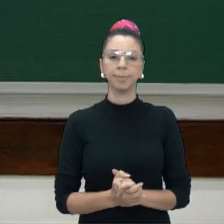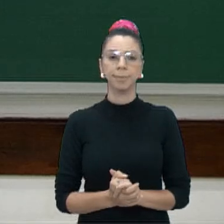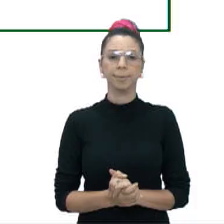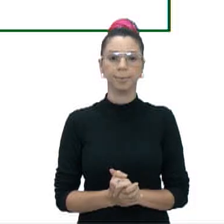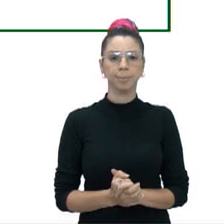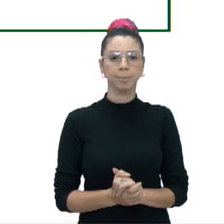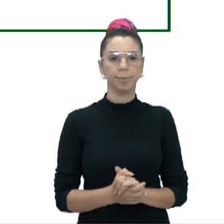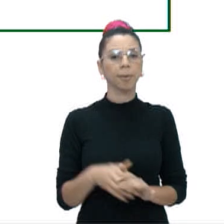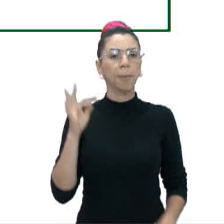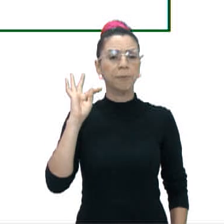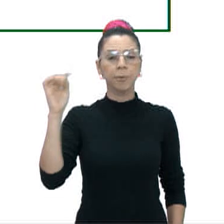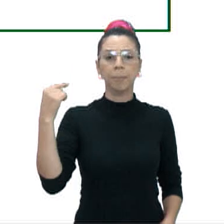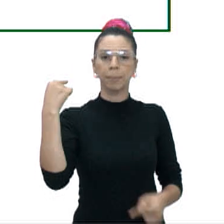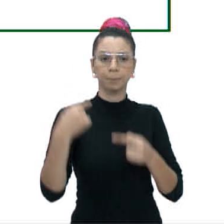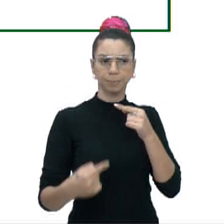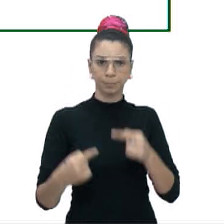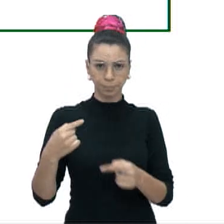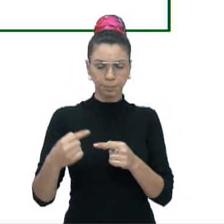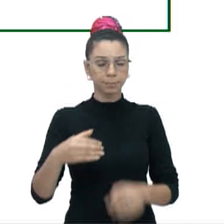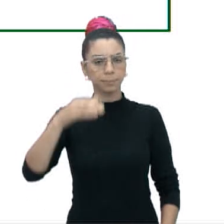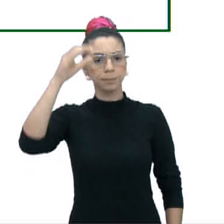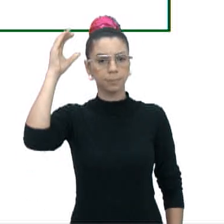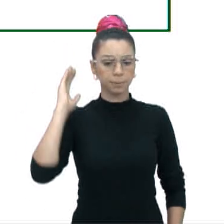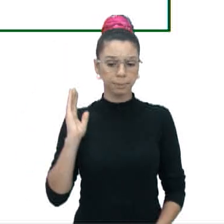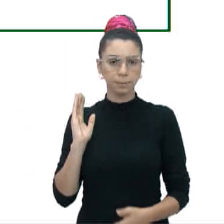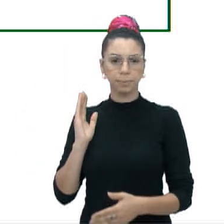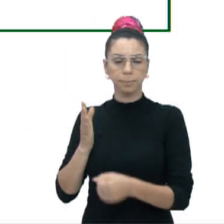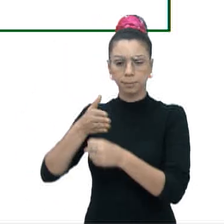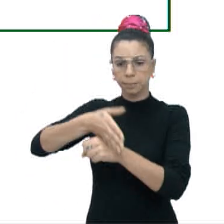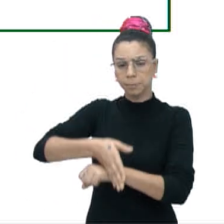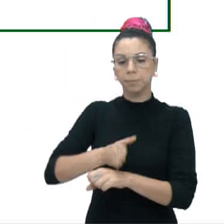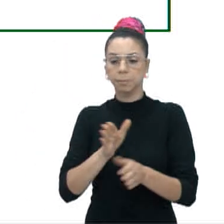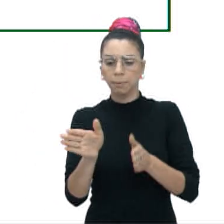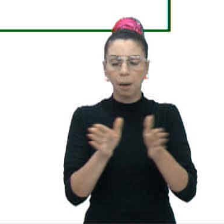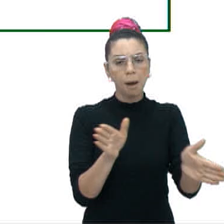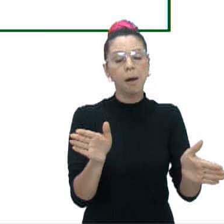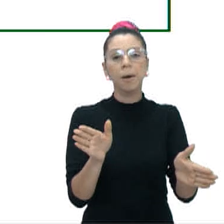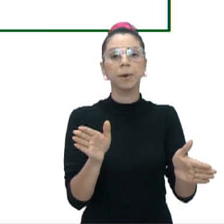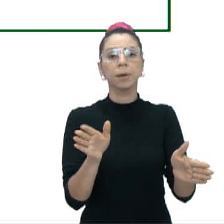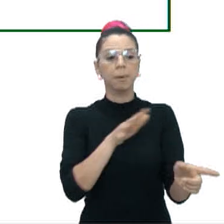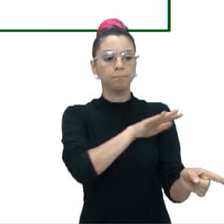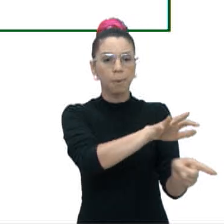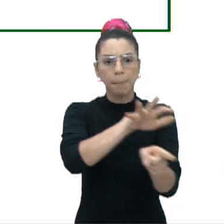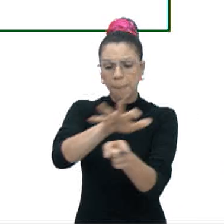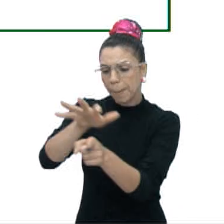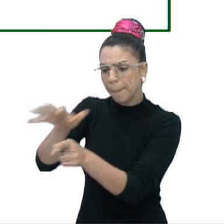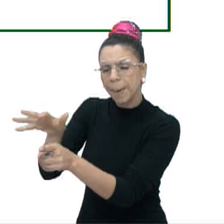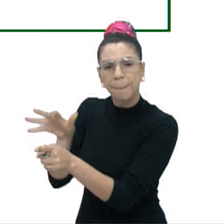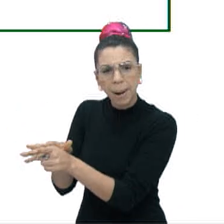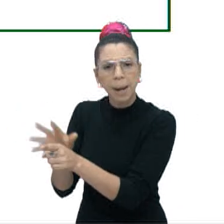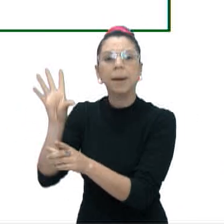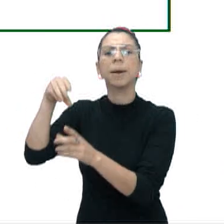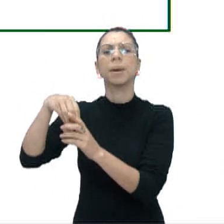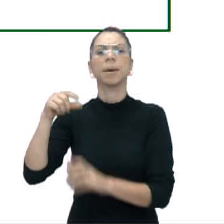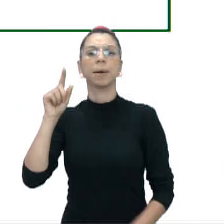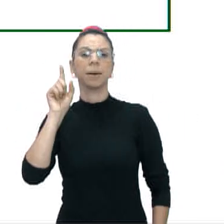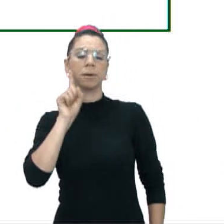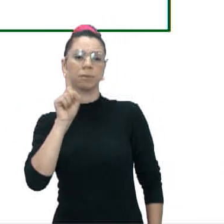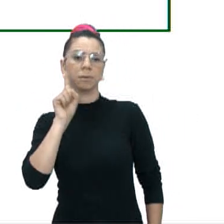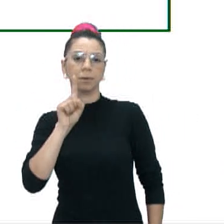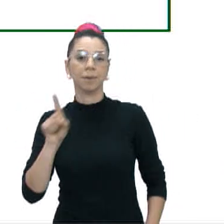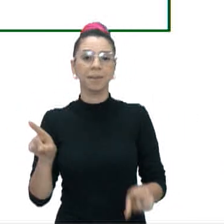Filosofia e política. Chomsky tem uma participação política muito influente nos Estados Unidos e sobre o Estado de